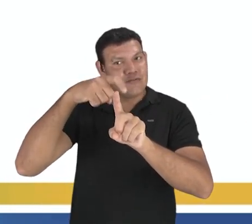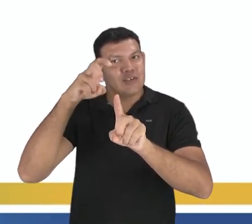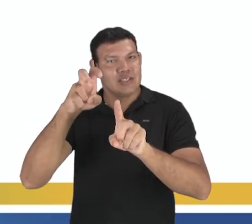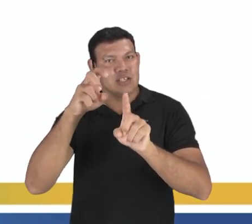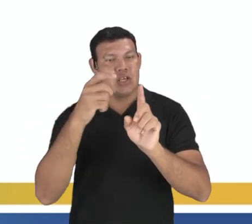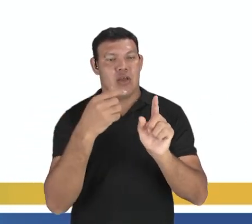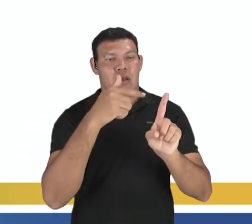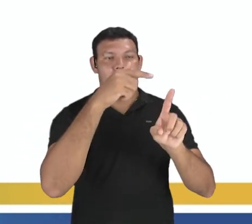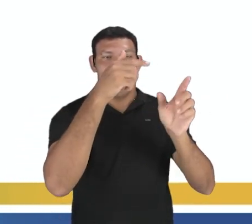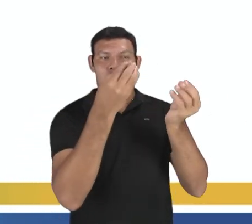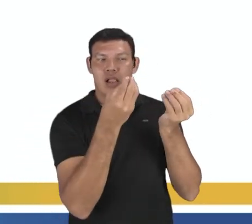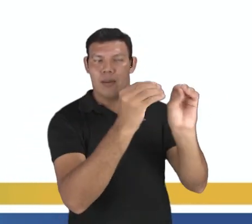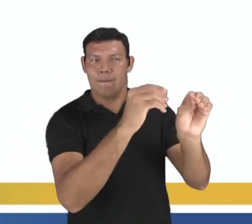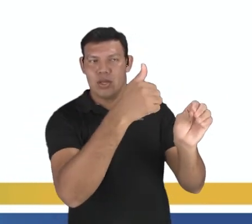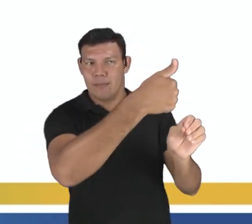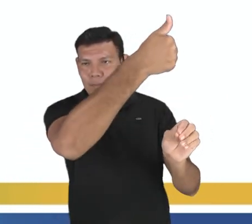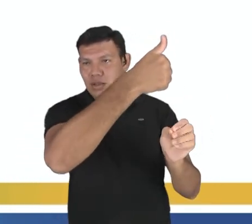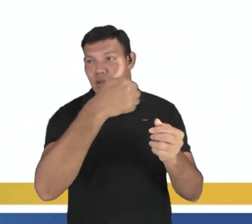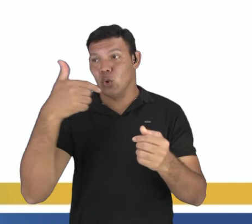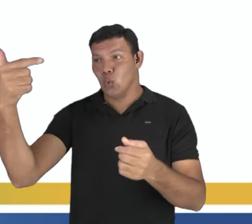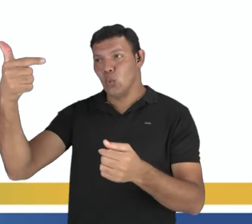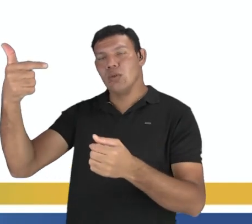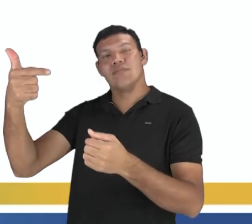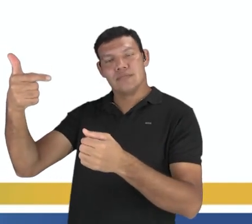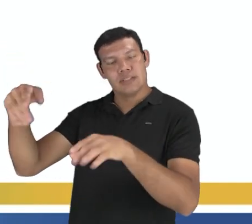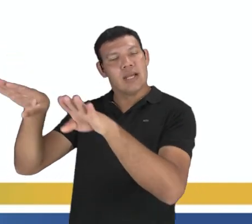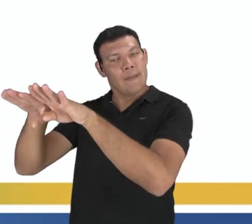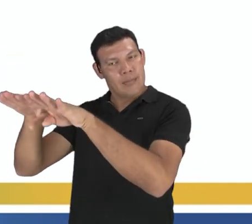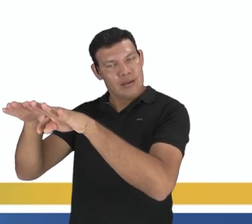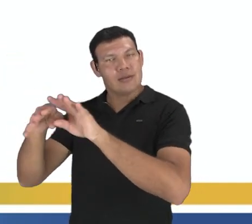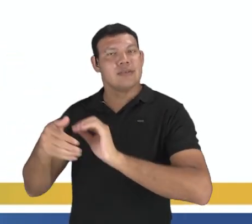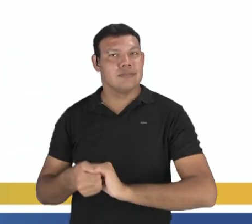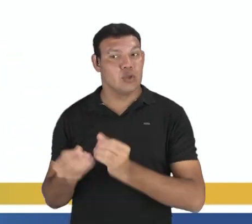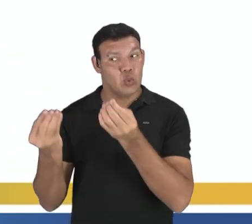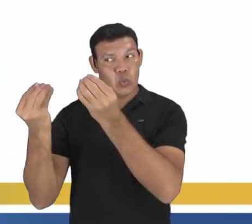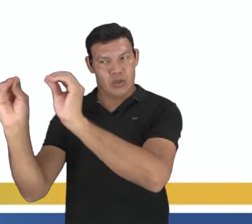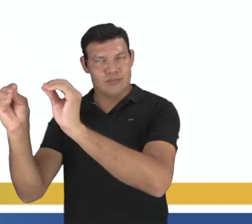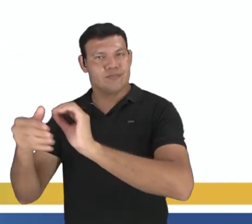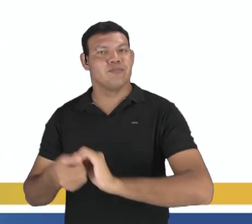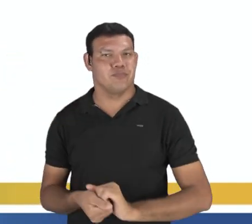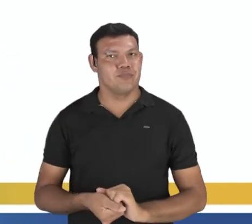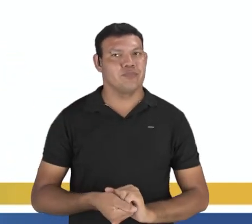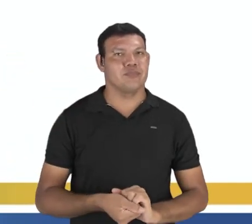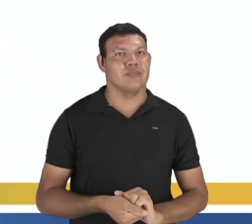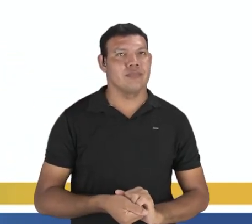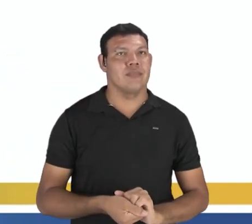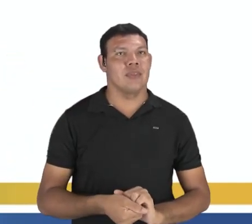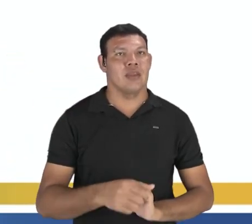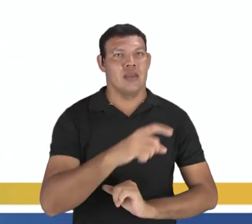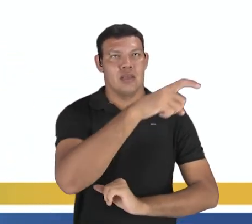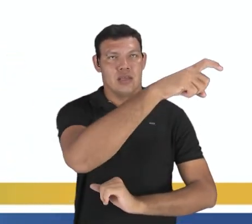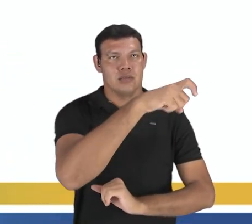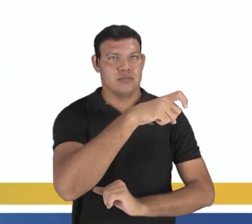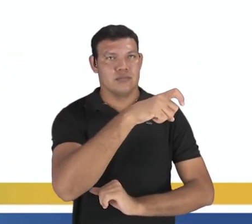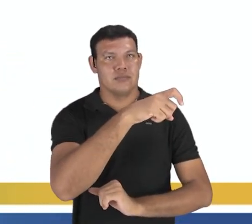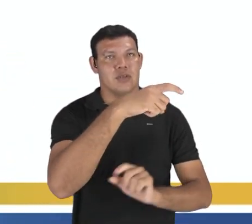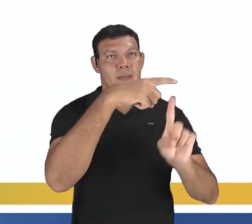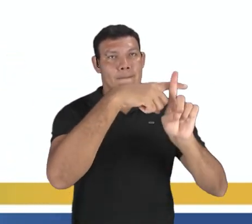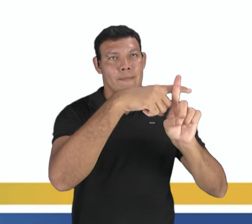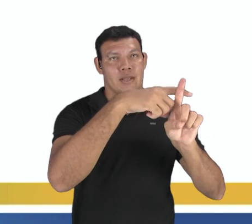nesse caso, vai gerar uma nova equação, que será x mais